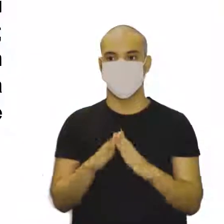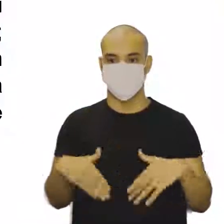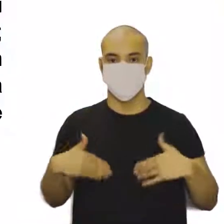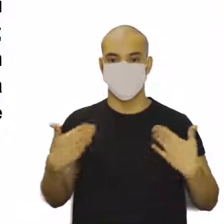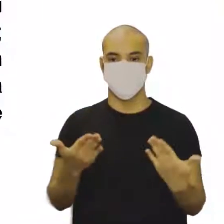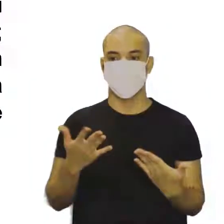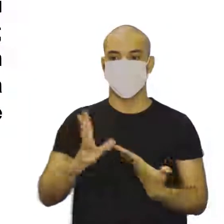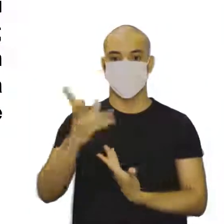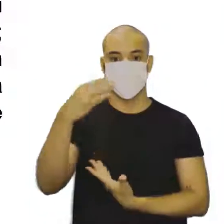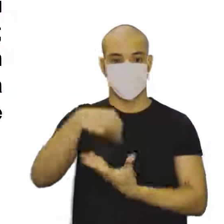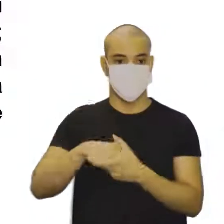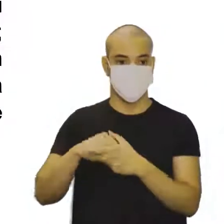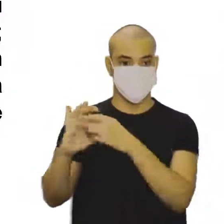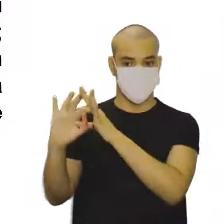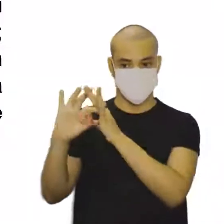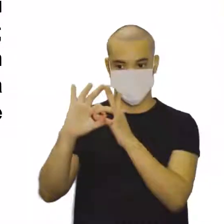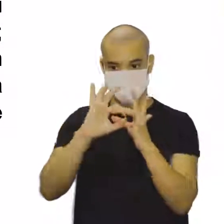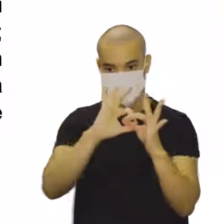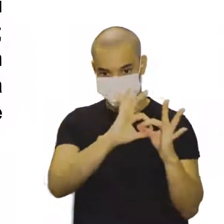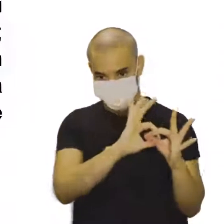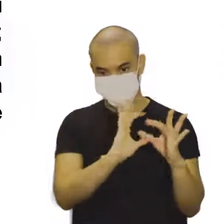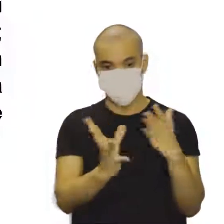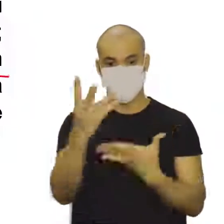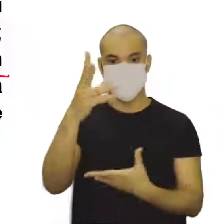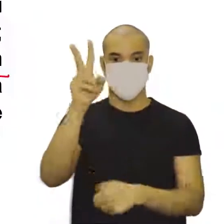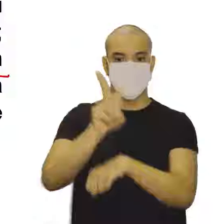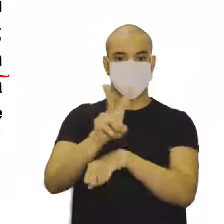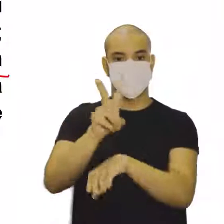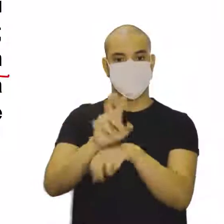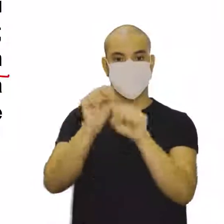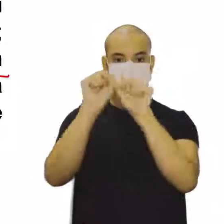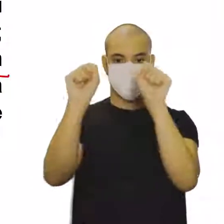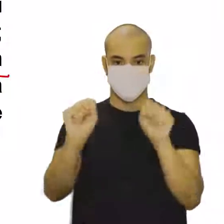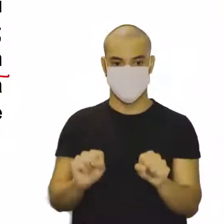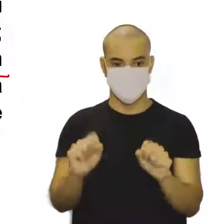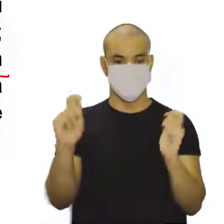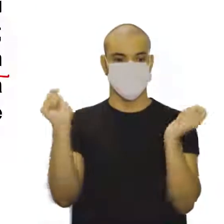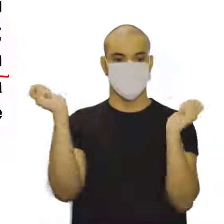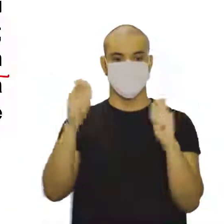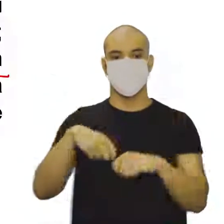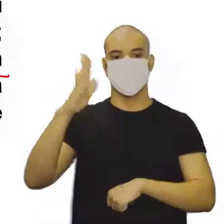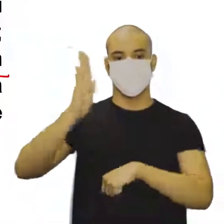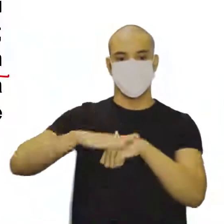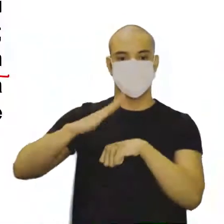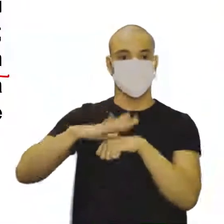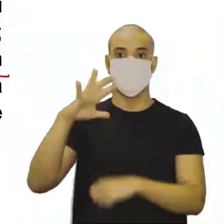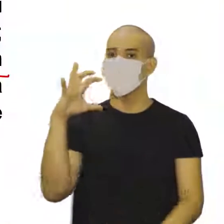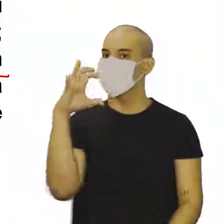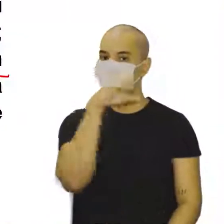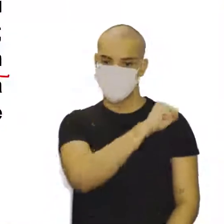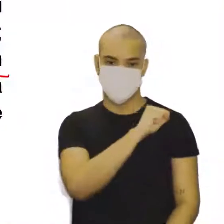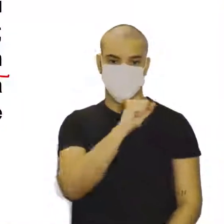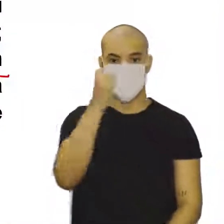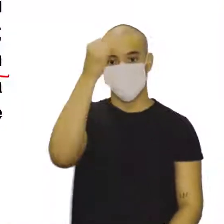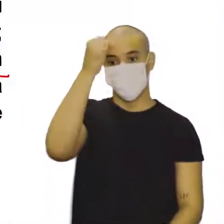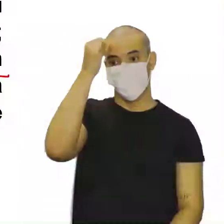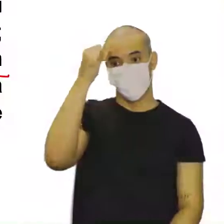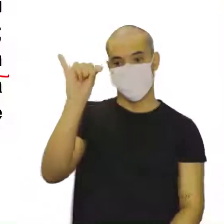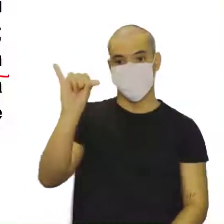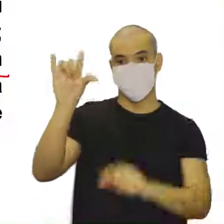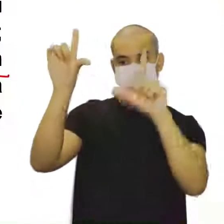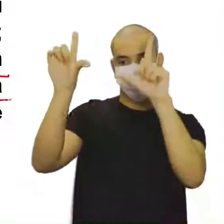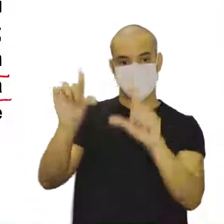Então, nesse contexto, os sistemas de proteção devem atuar rapidamente